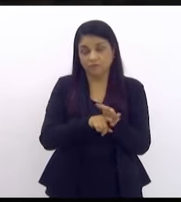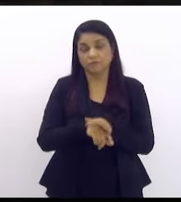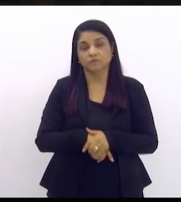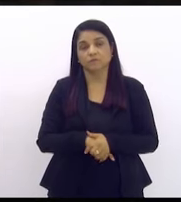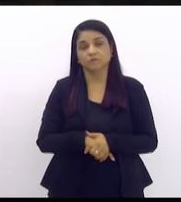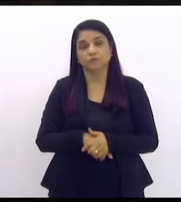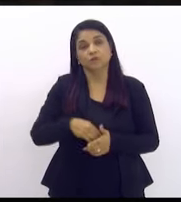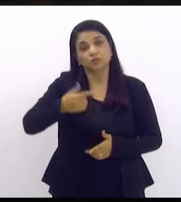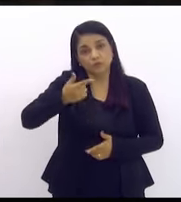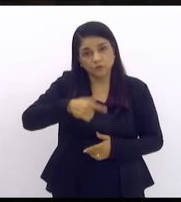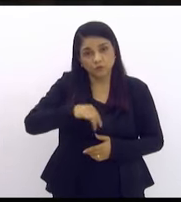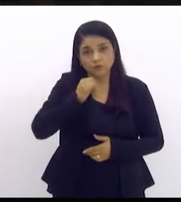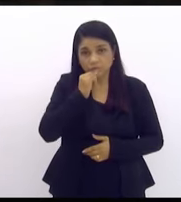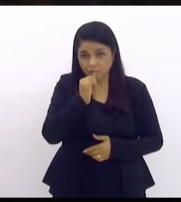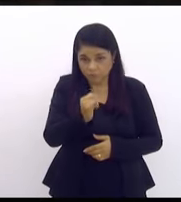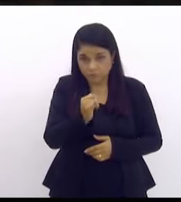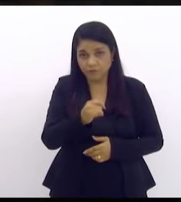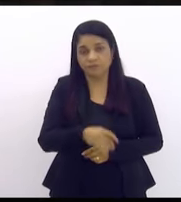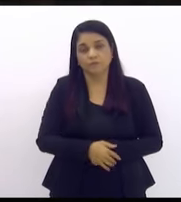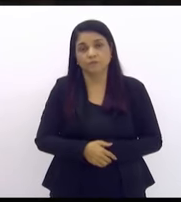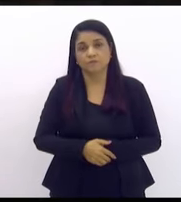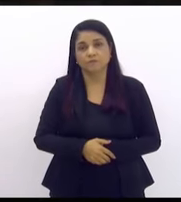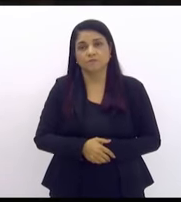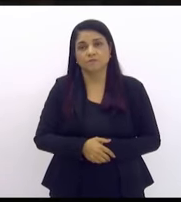volto a repetir,